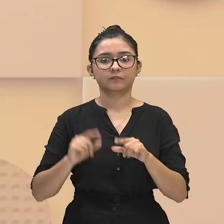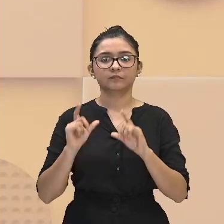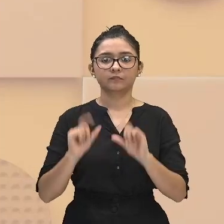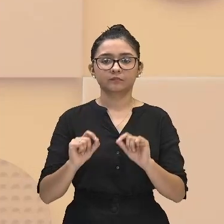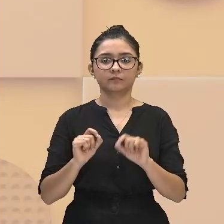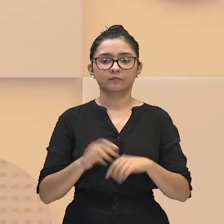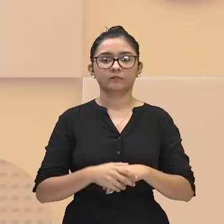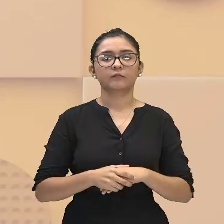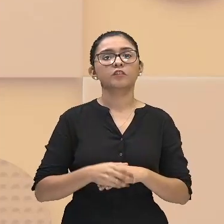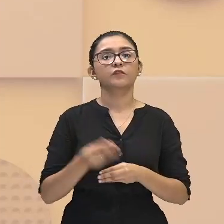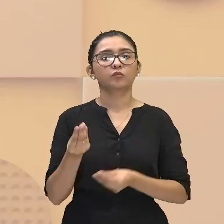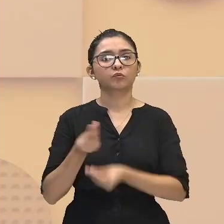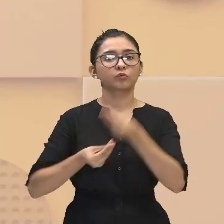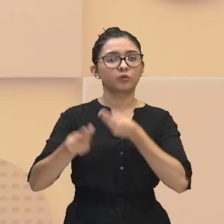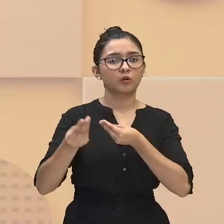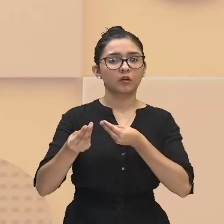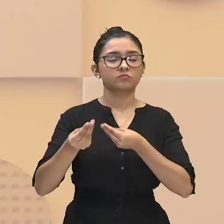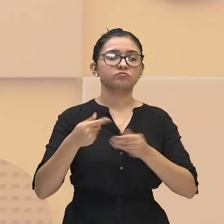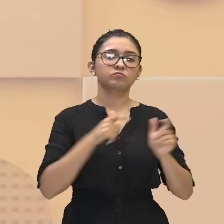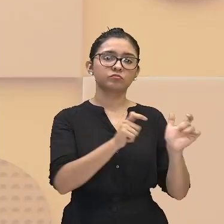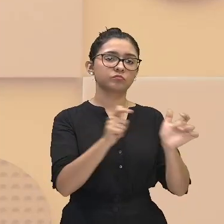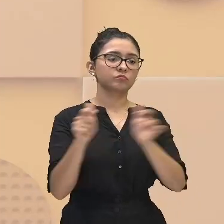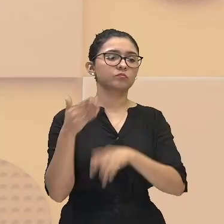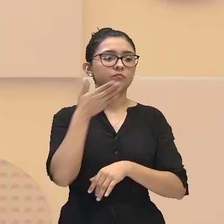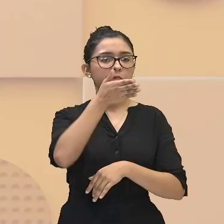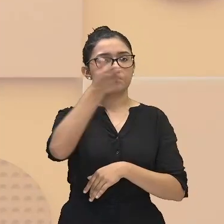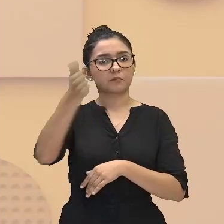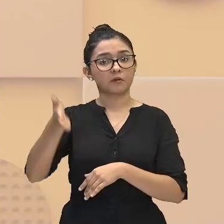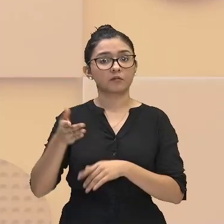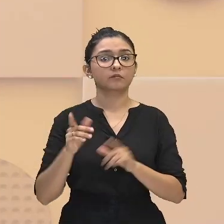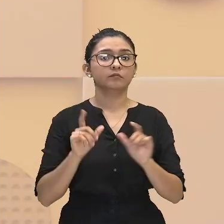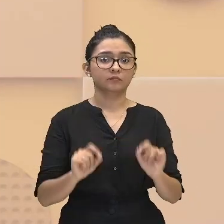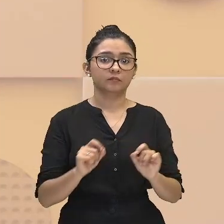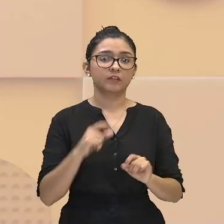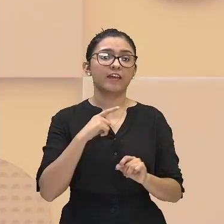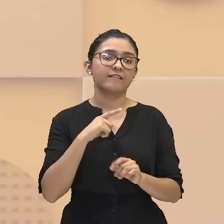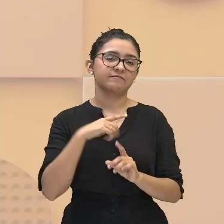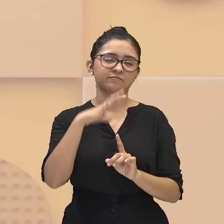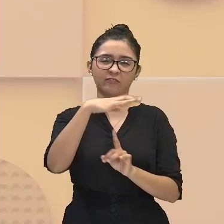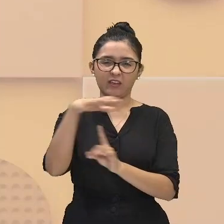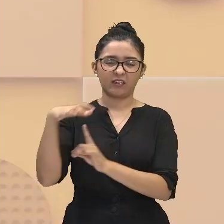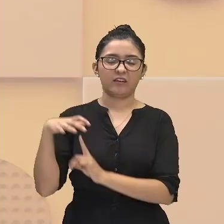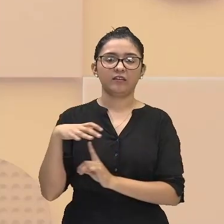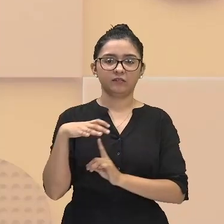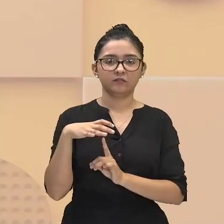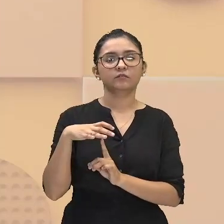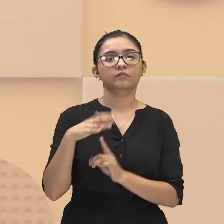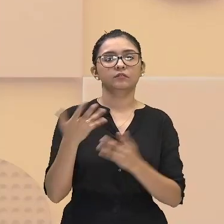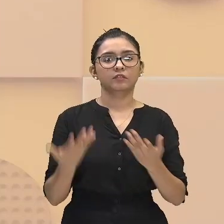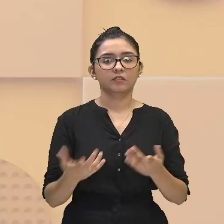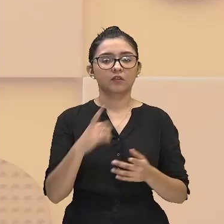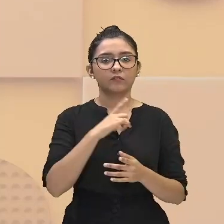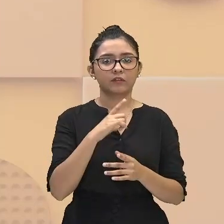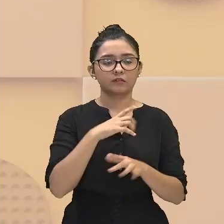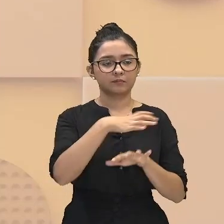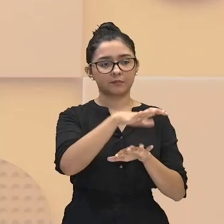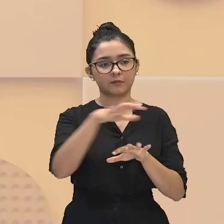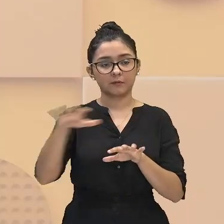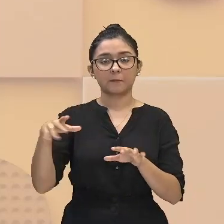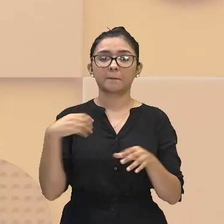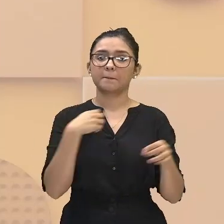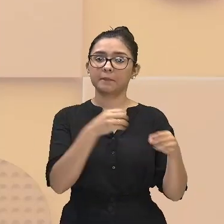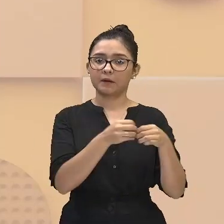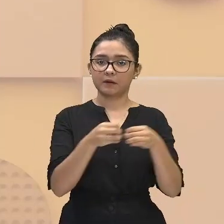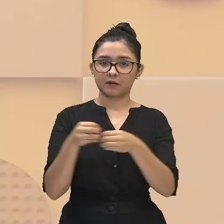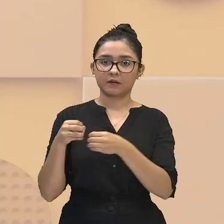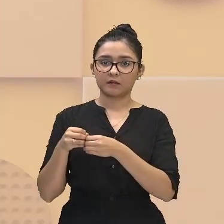a trocar em alguns lugares que vão se transformar em feiras. Essas feiras vão ficar dispostas próximos